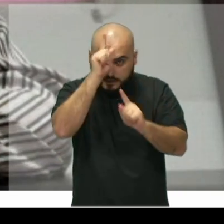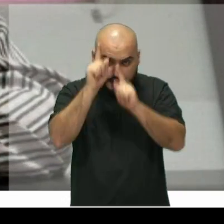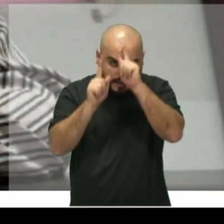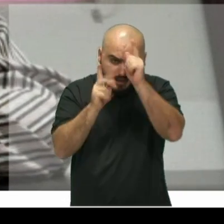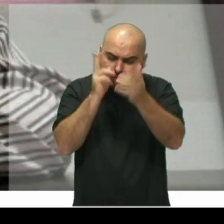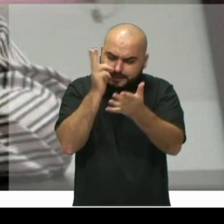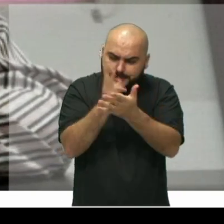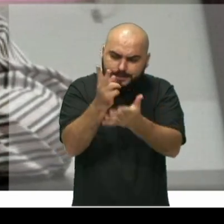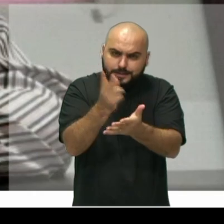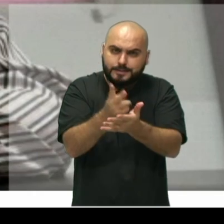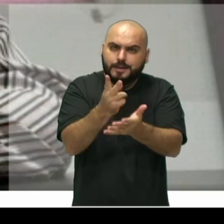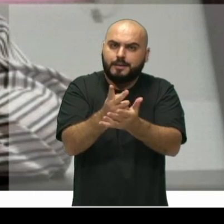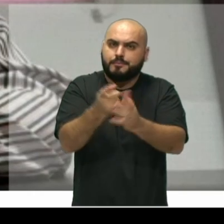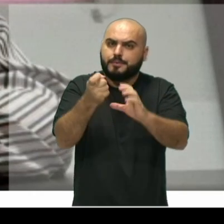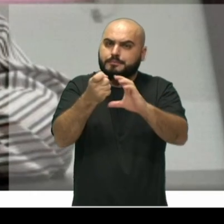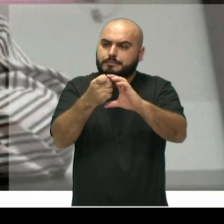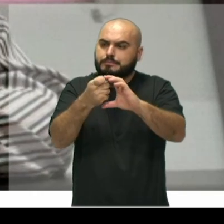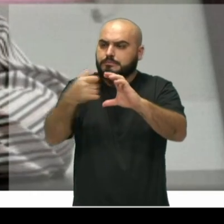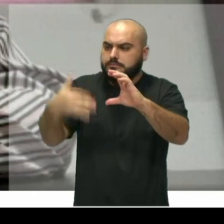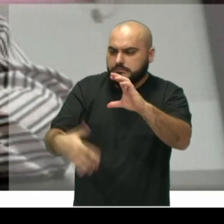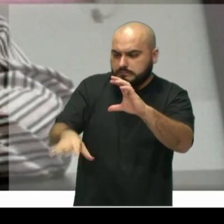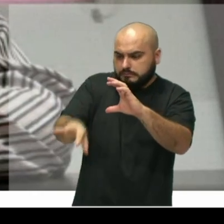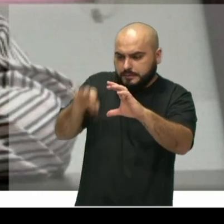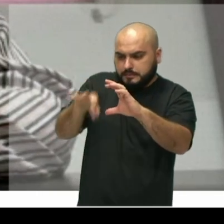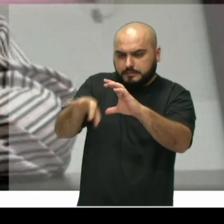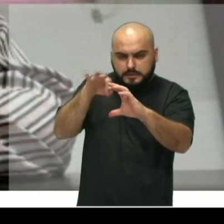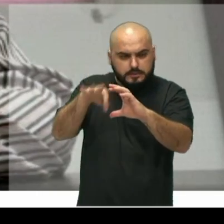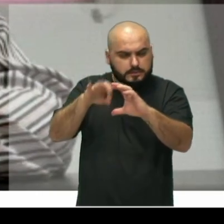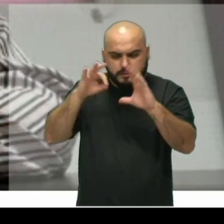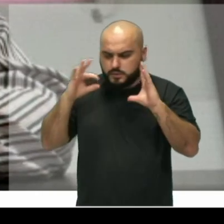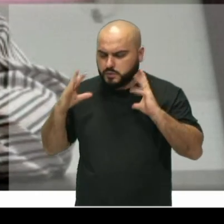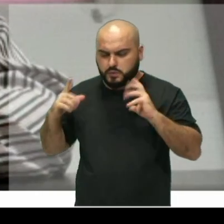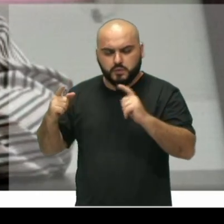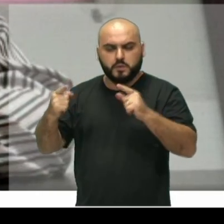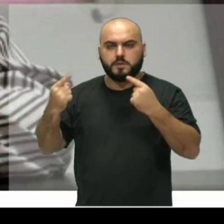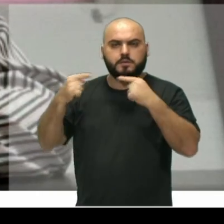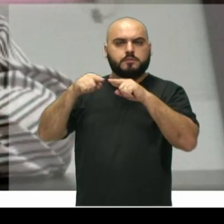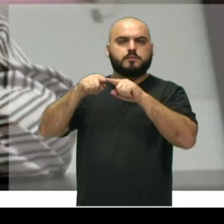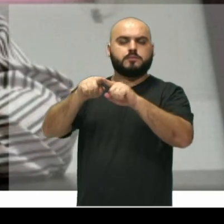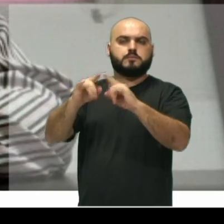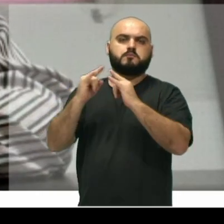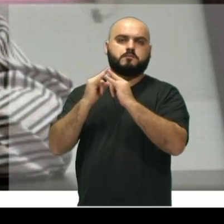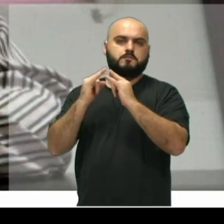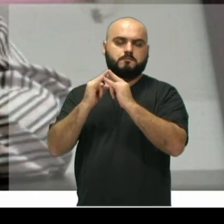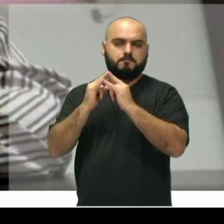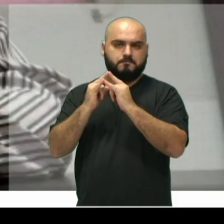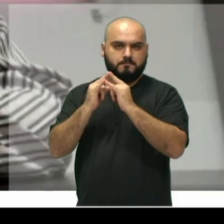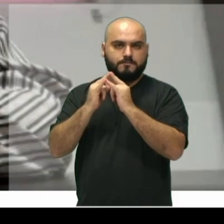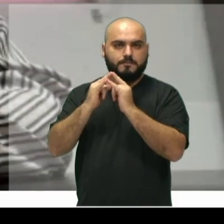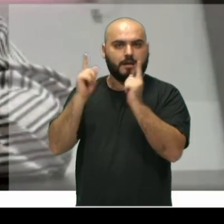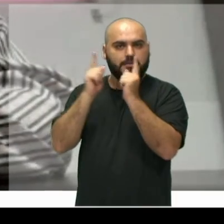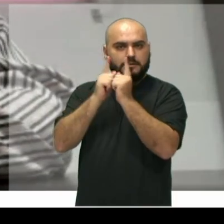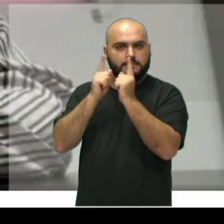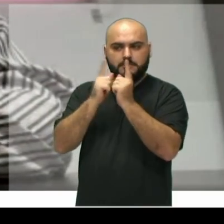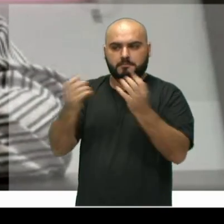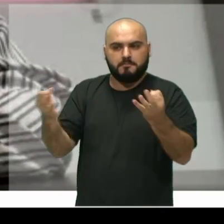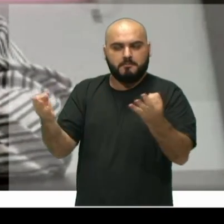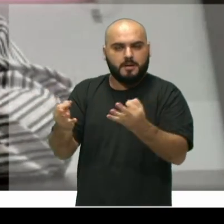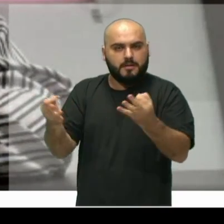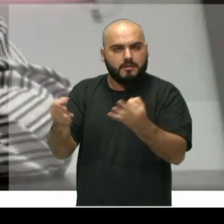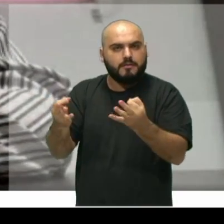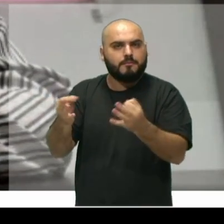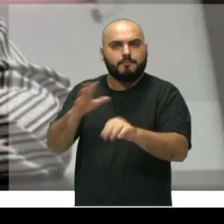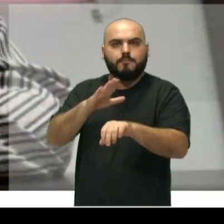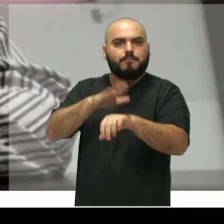ações para que a gente possa tratar isso da melhor maneira, ter eficiência e atender um cenário que às vezes a